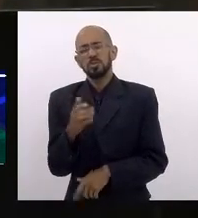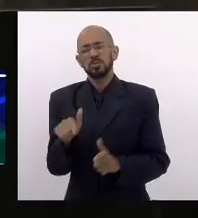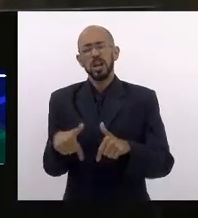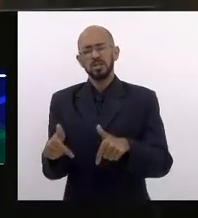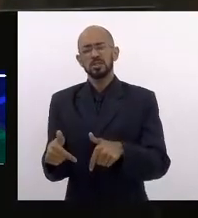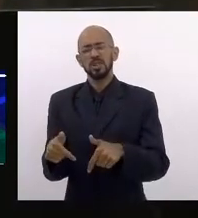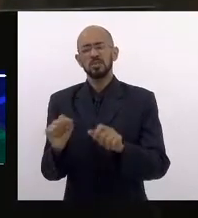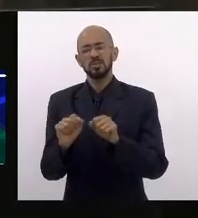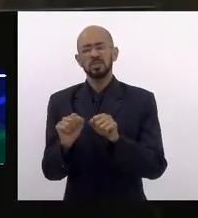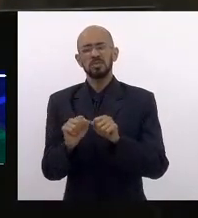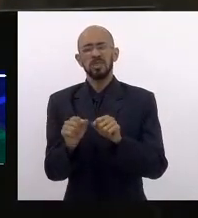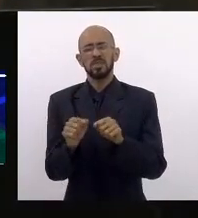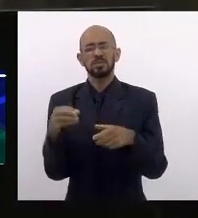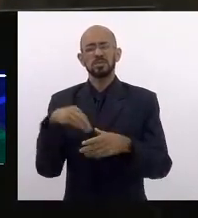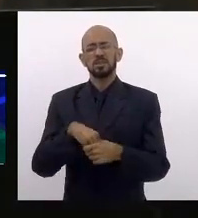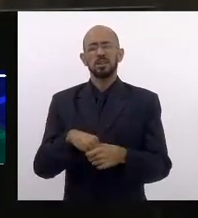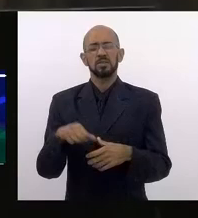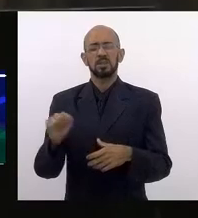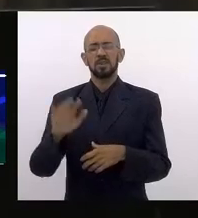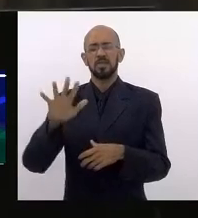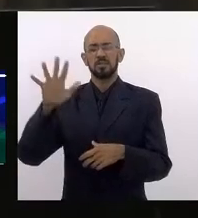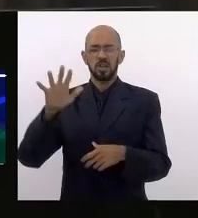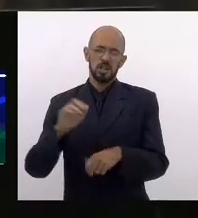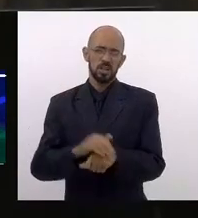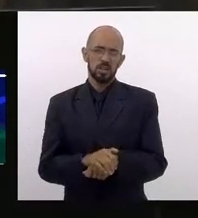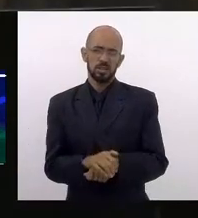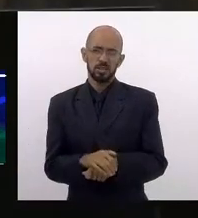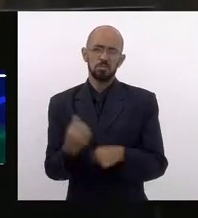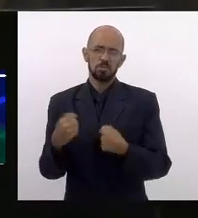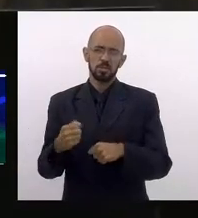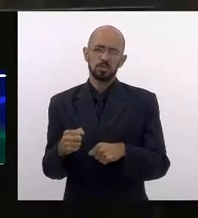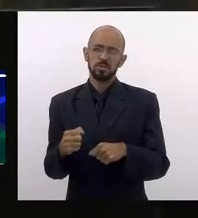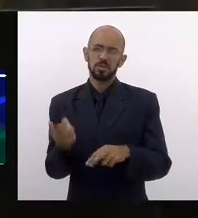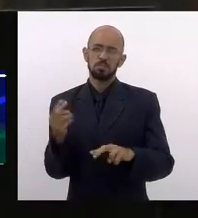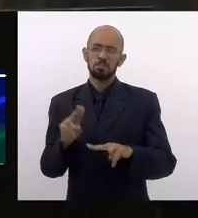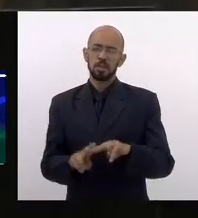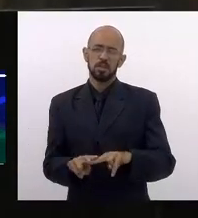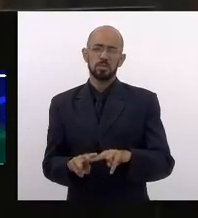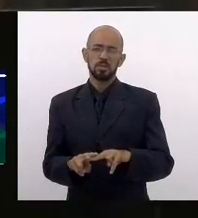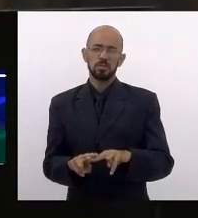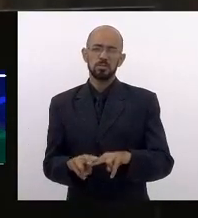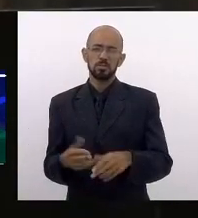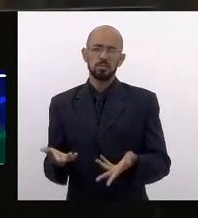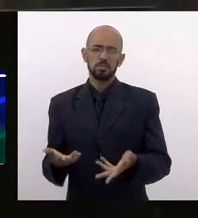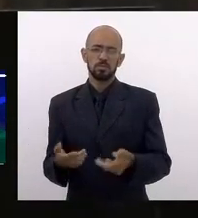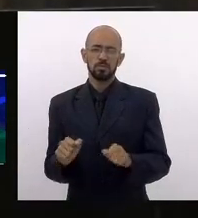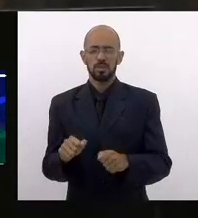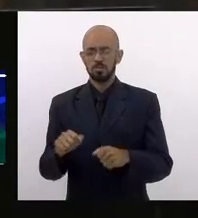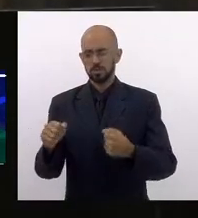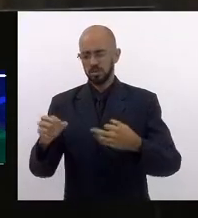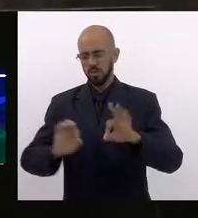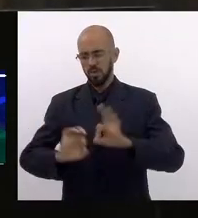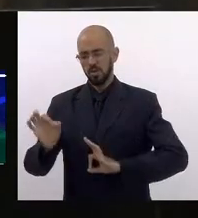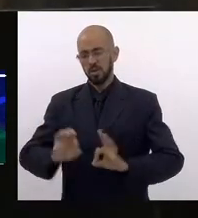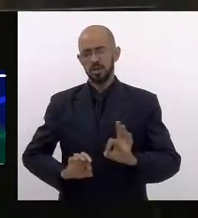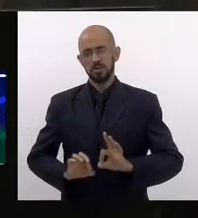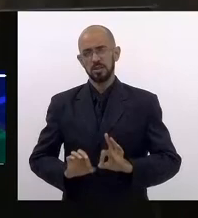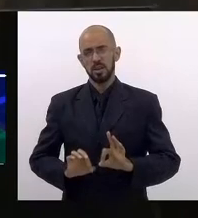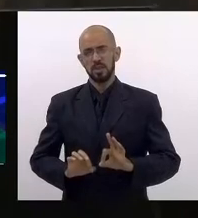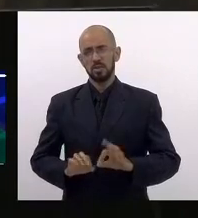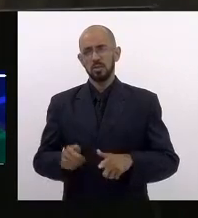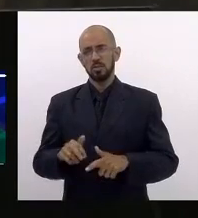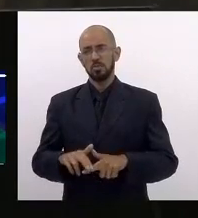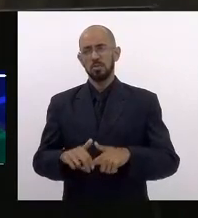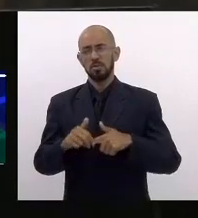para dentro da favela e da periferia, que tem que ser colocada e orquestrada a partir do